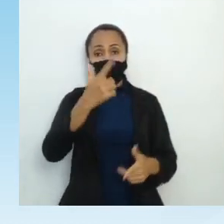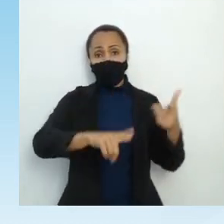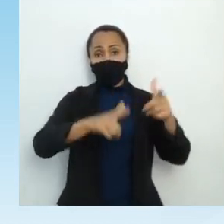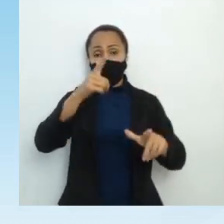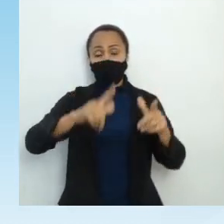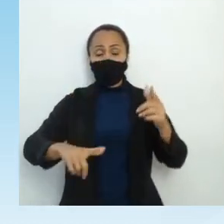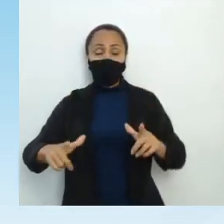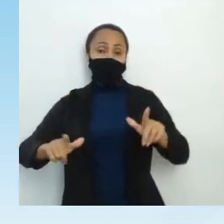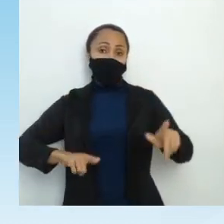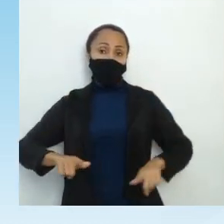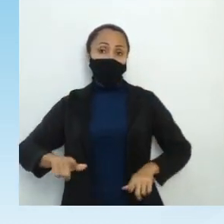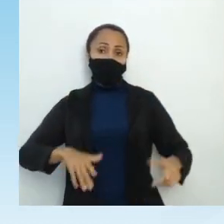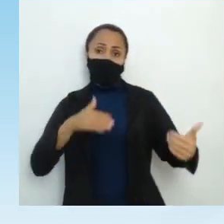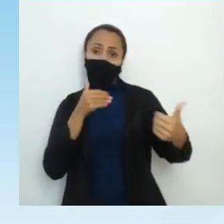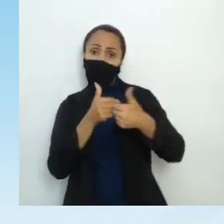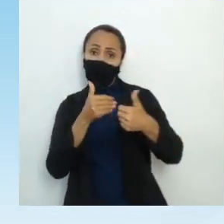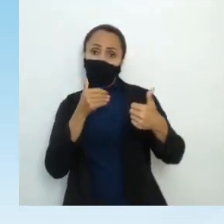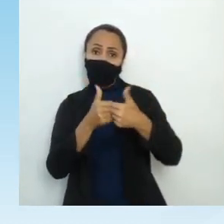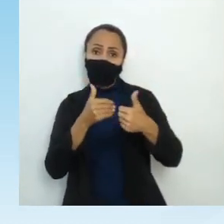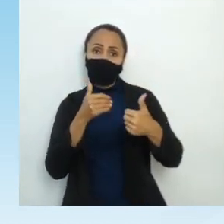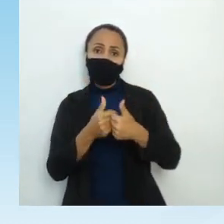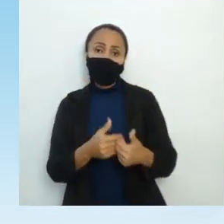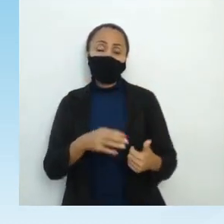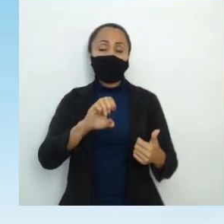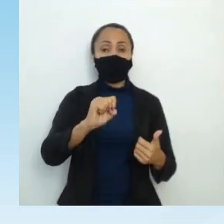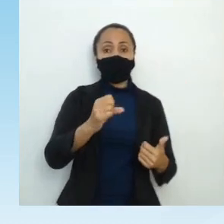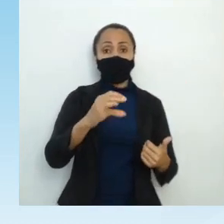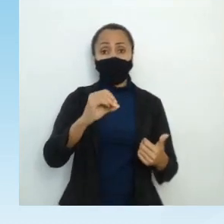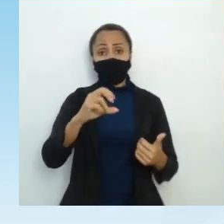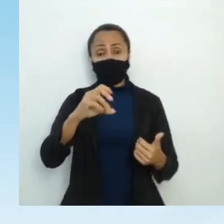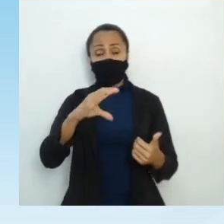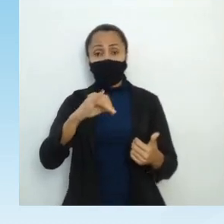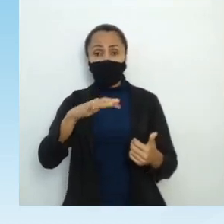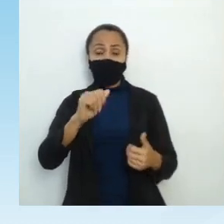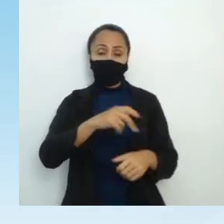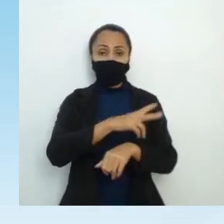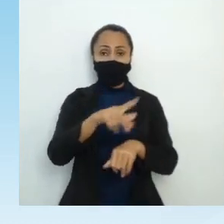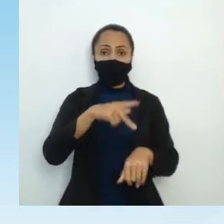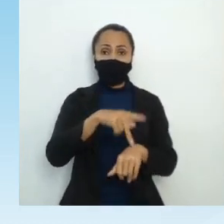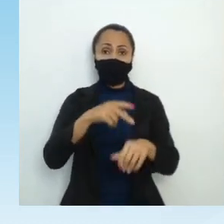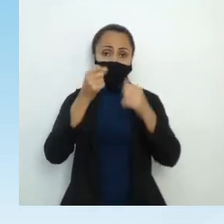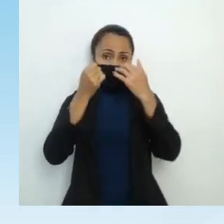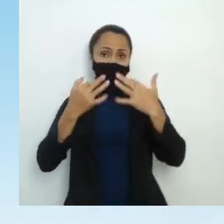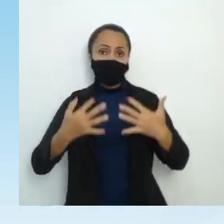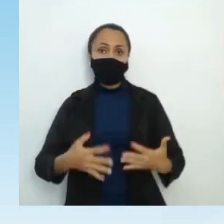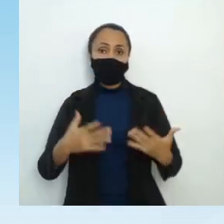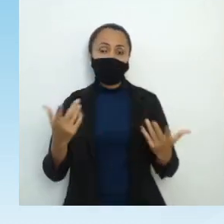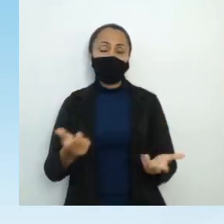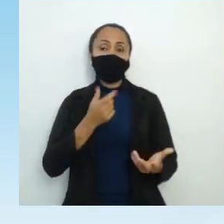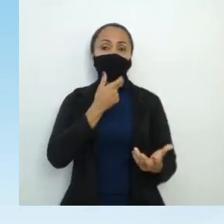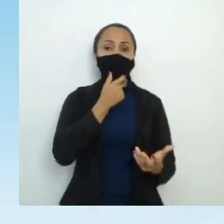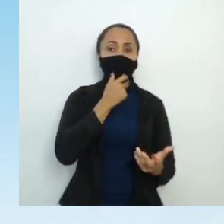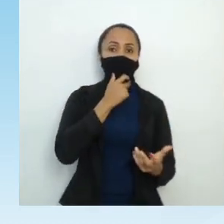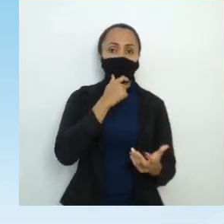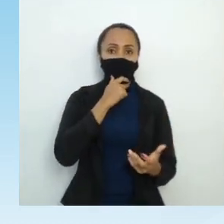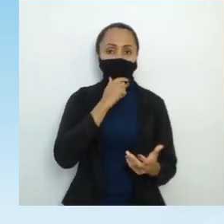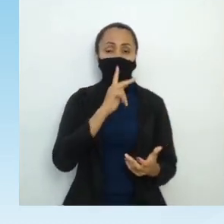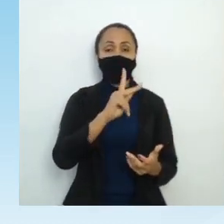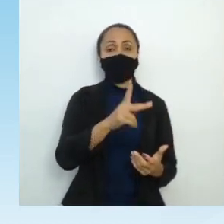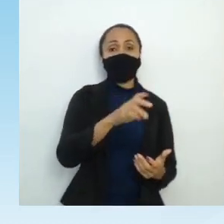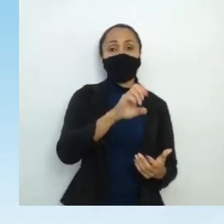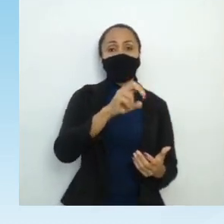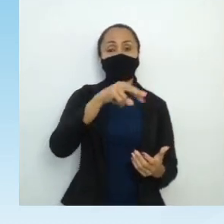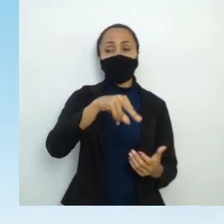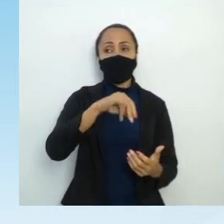mais próximo lá da Escócia que vai aparecer. A gente vai falar sobre isso. Então, você tinha uma Inglaterra com Henrique VIII, com sua filha, que